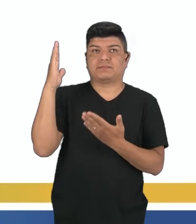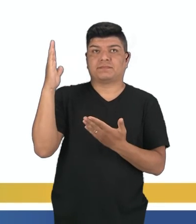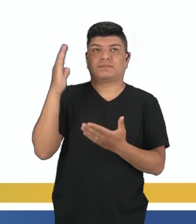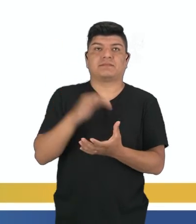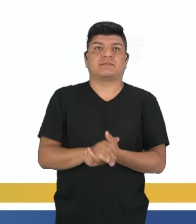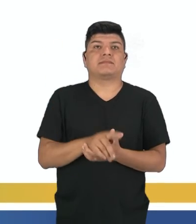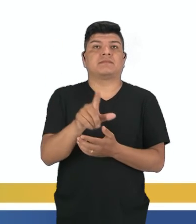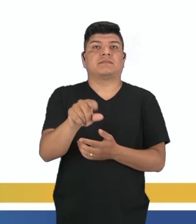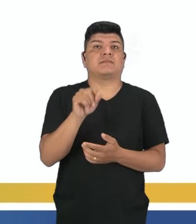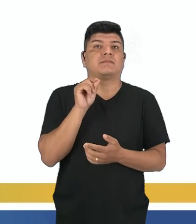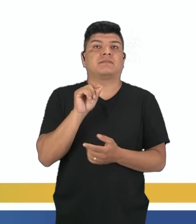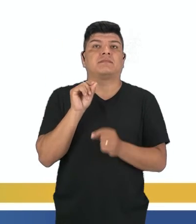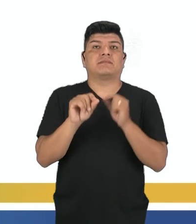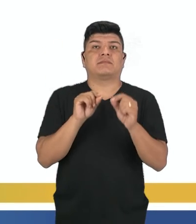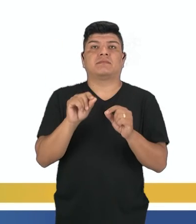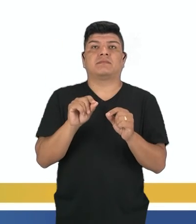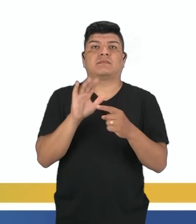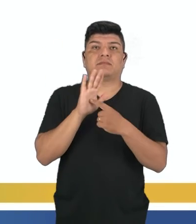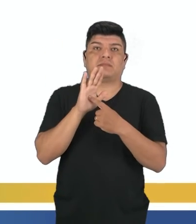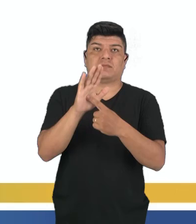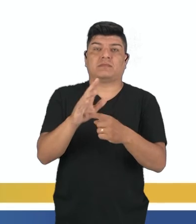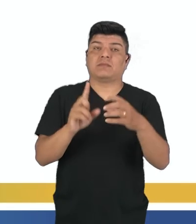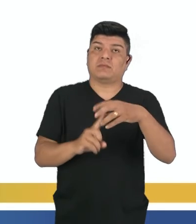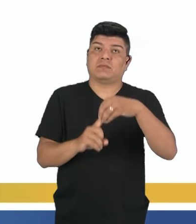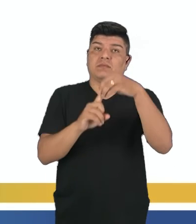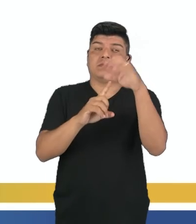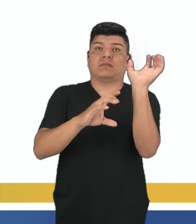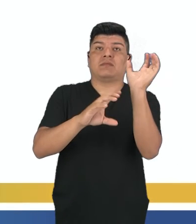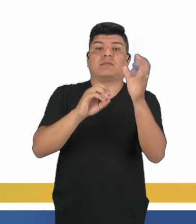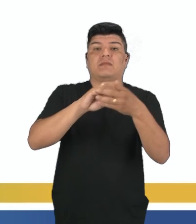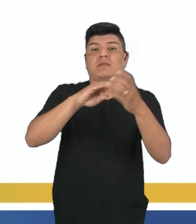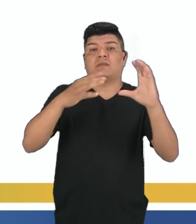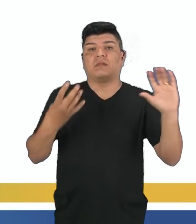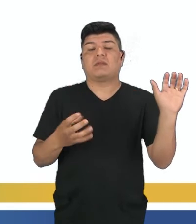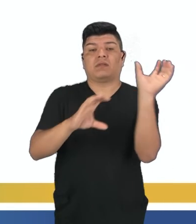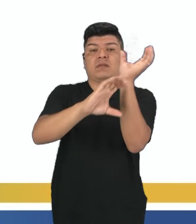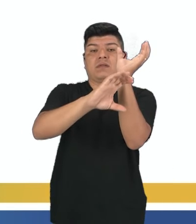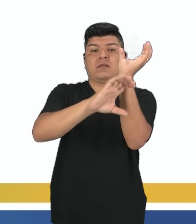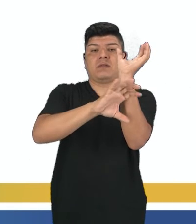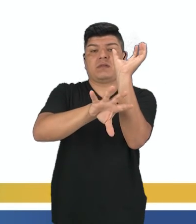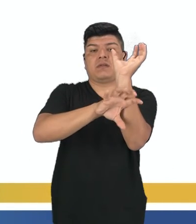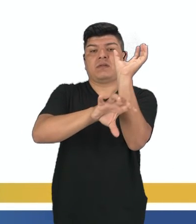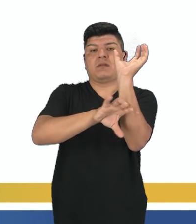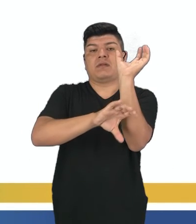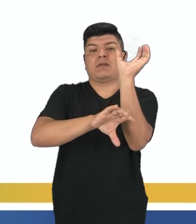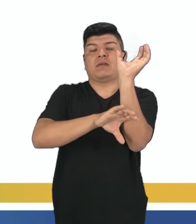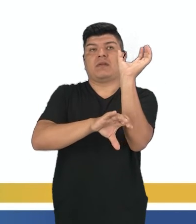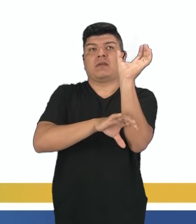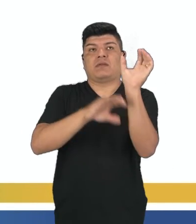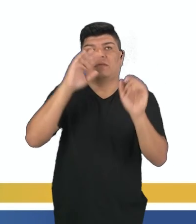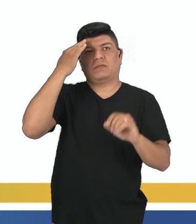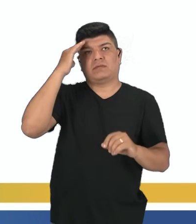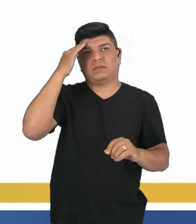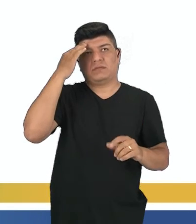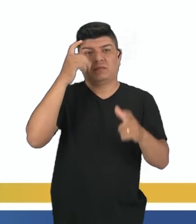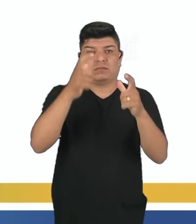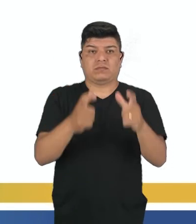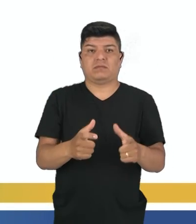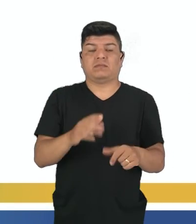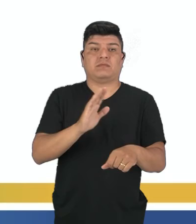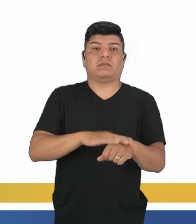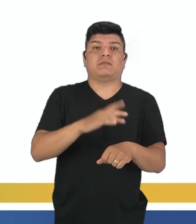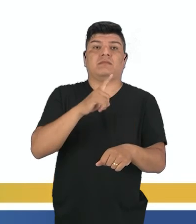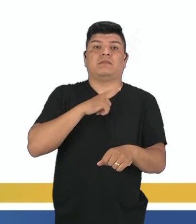Bom, assinale a opção que apresenta unicamente característica da caatinga. Compreende a área em que se encontra a